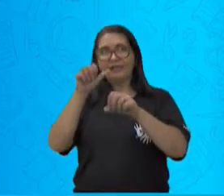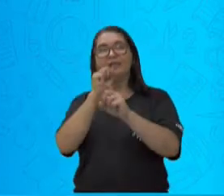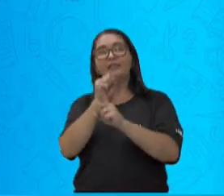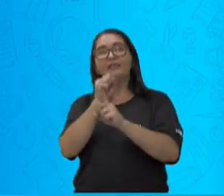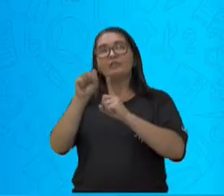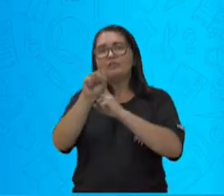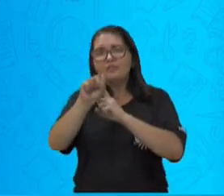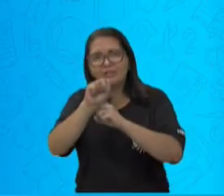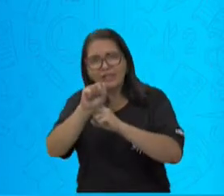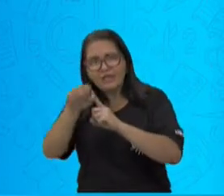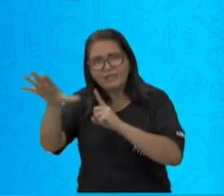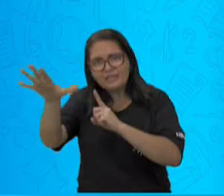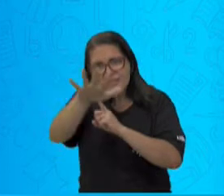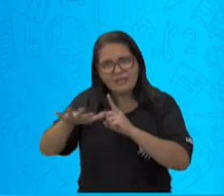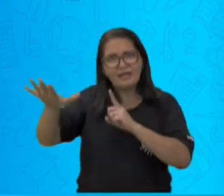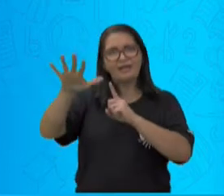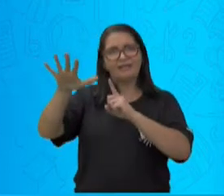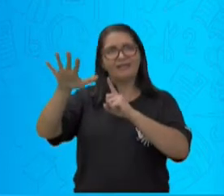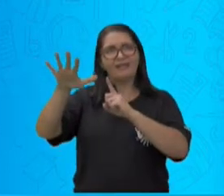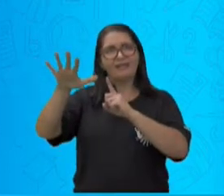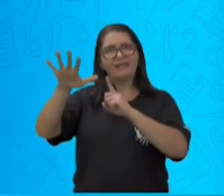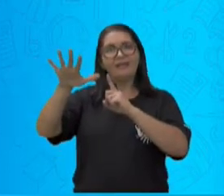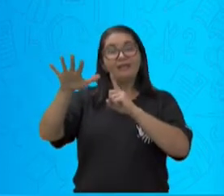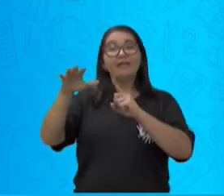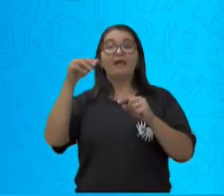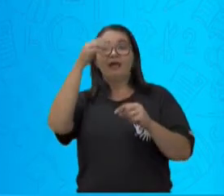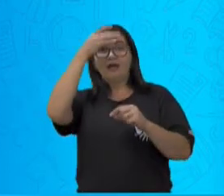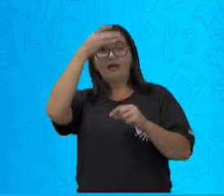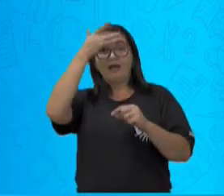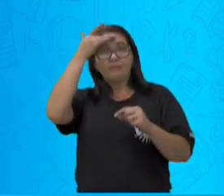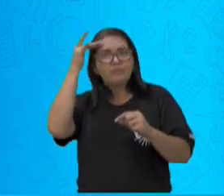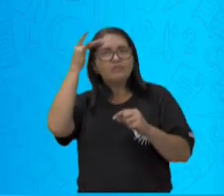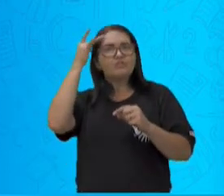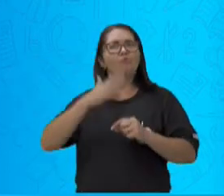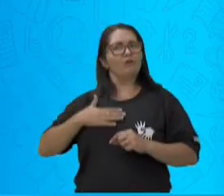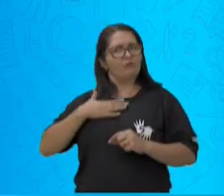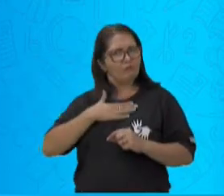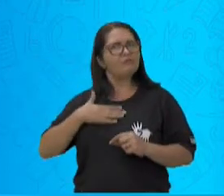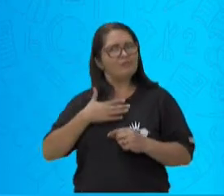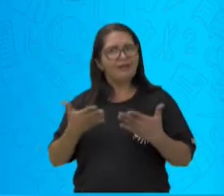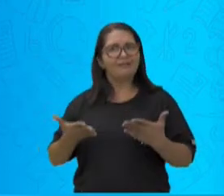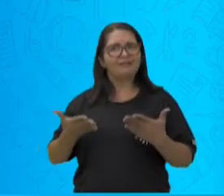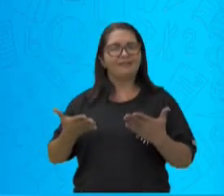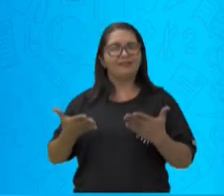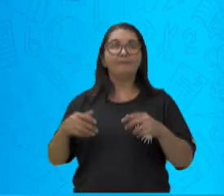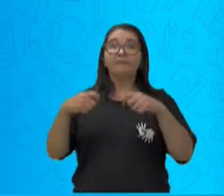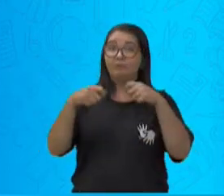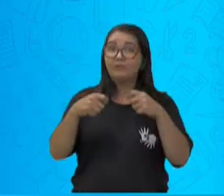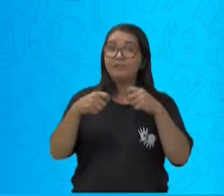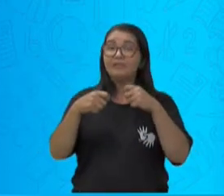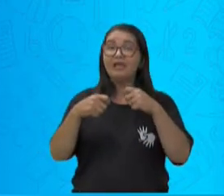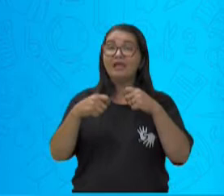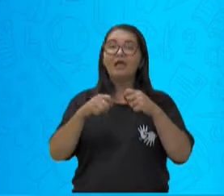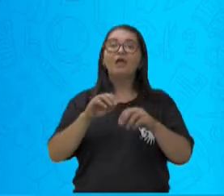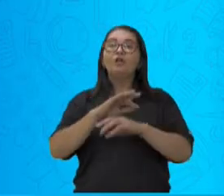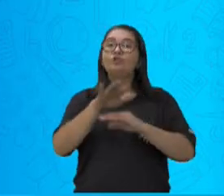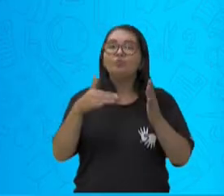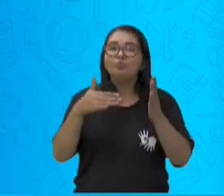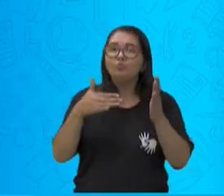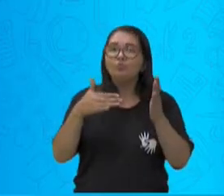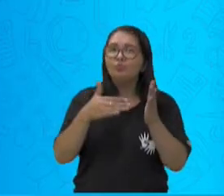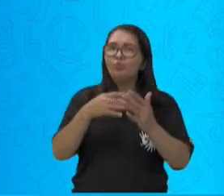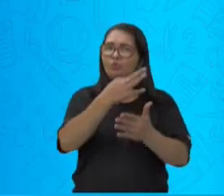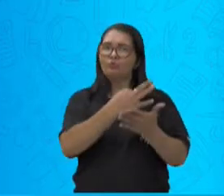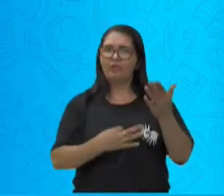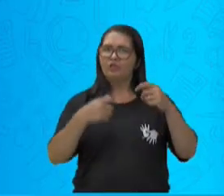em que outras variedades são usadas de modo coerente com os eventuais personagens criados pelo